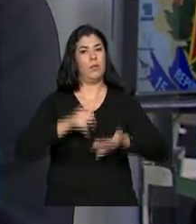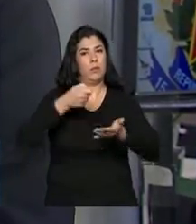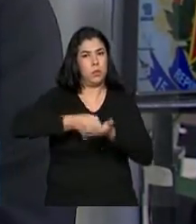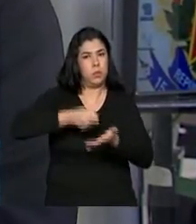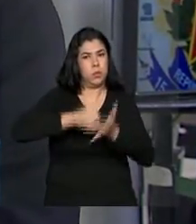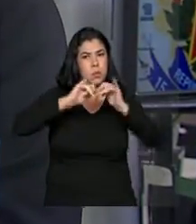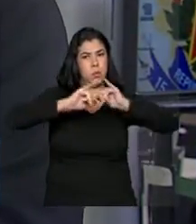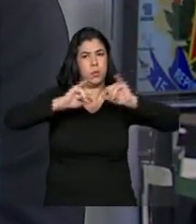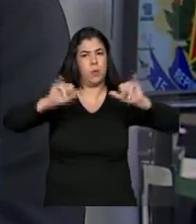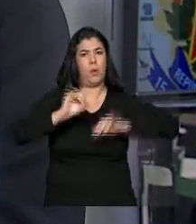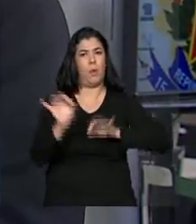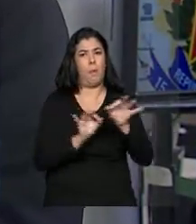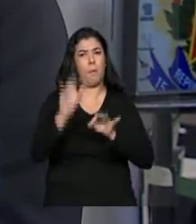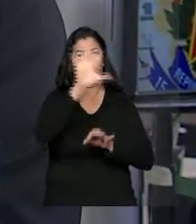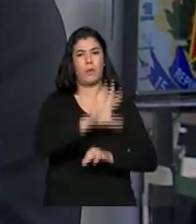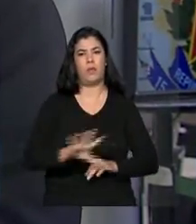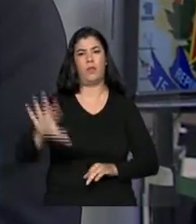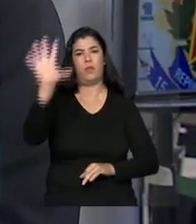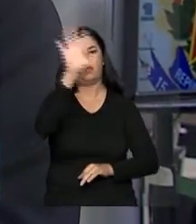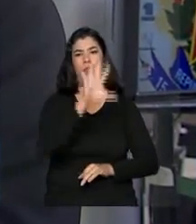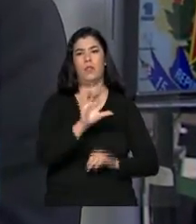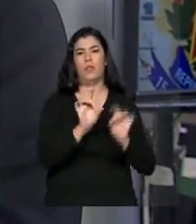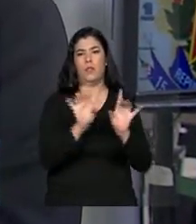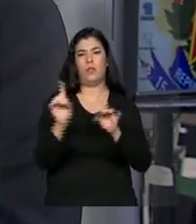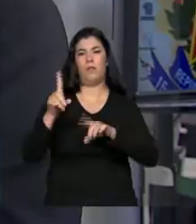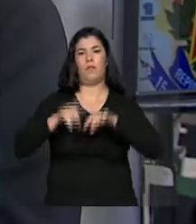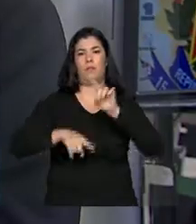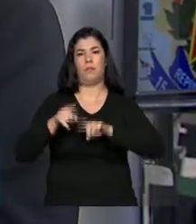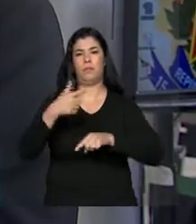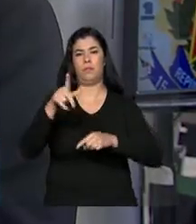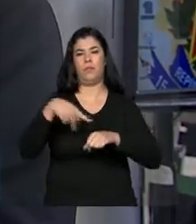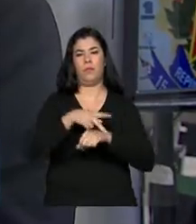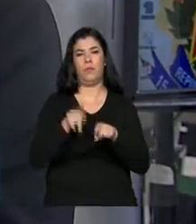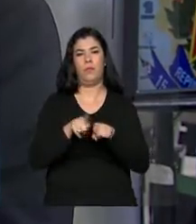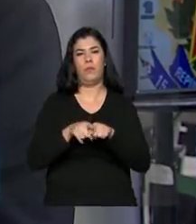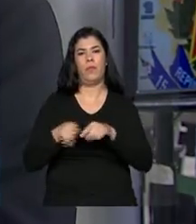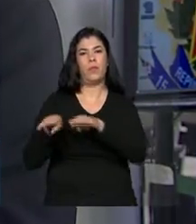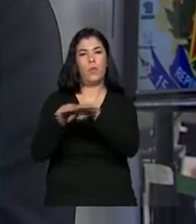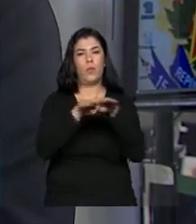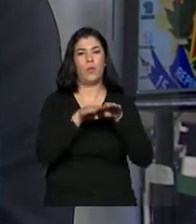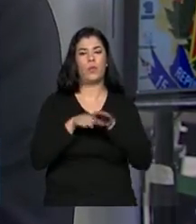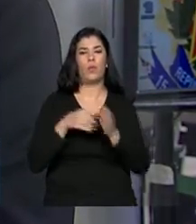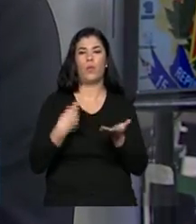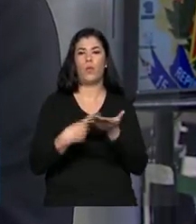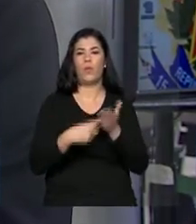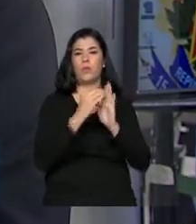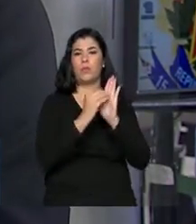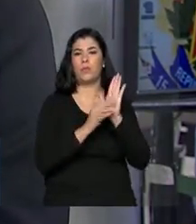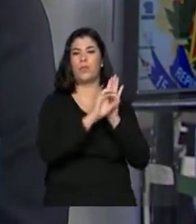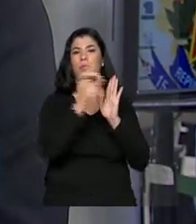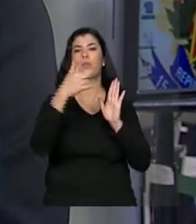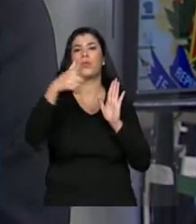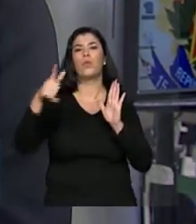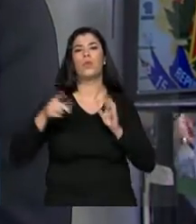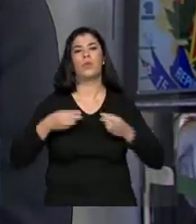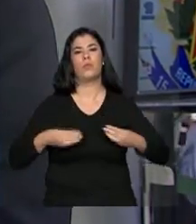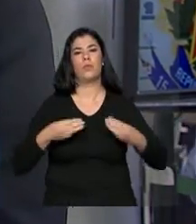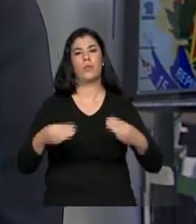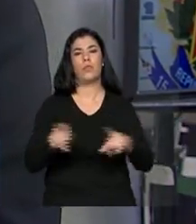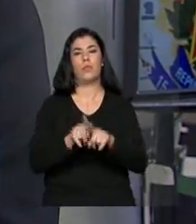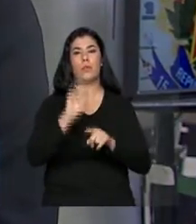Plano Nacional de Exportação, onde nas promoções comerciais nós faremos também um alinhamento de agenda com outros ministérios, e